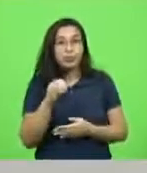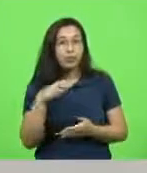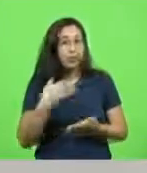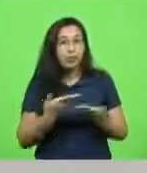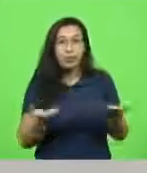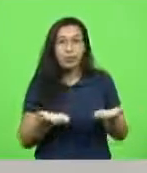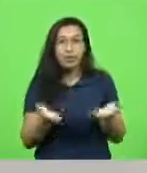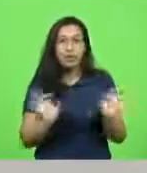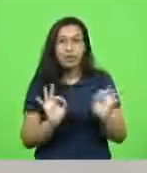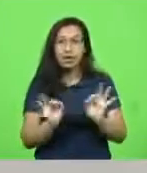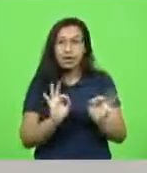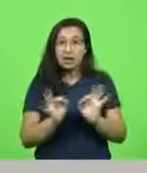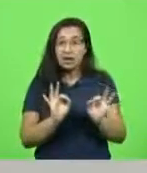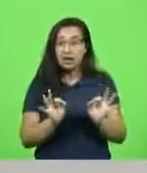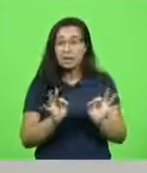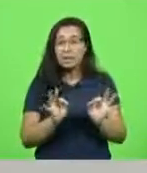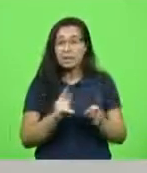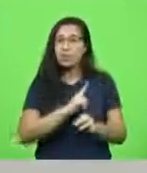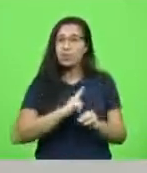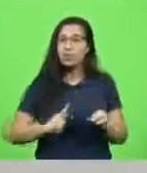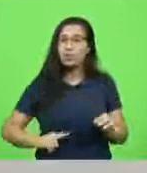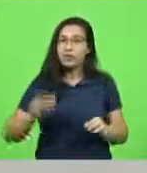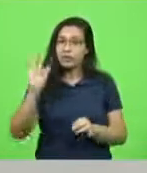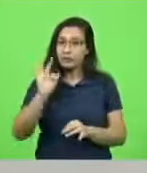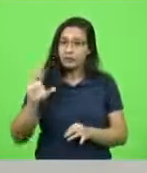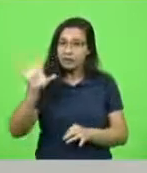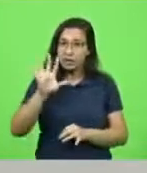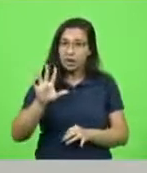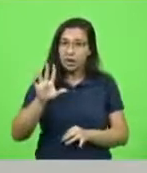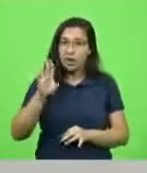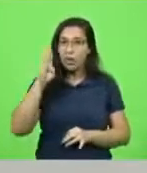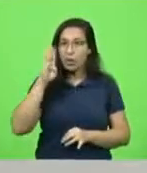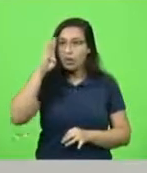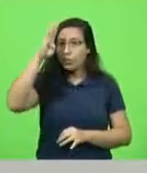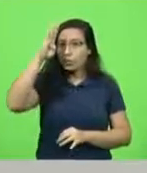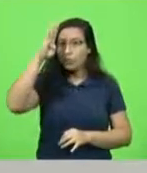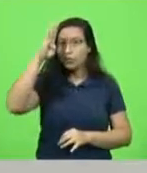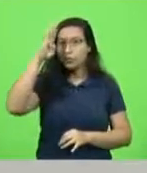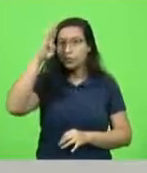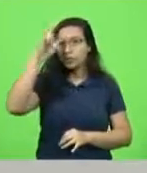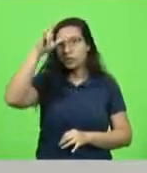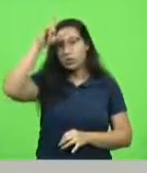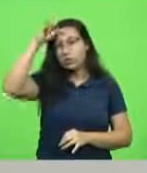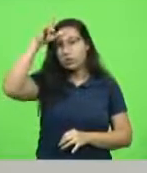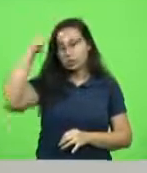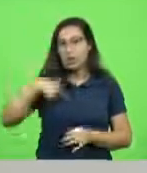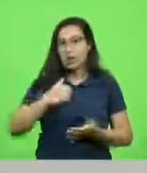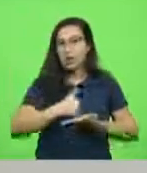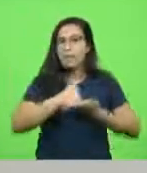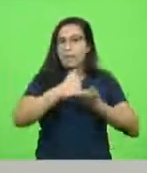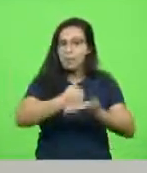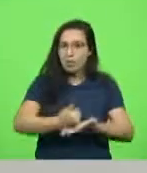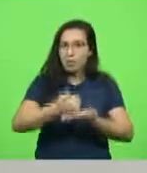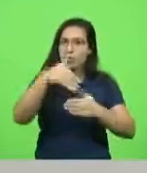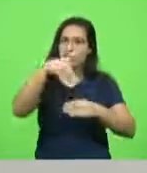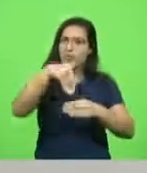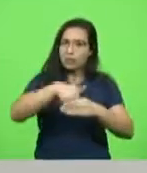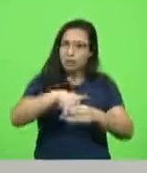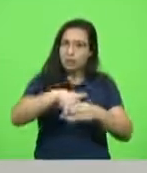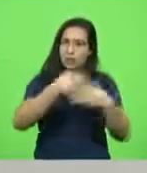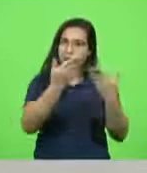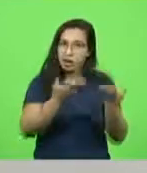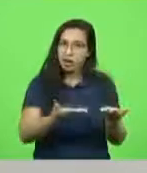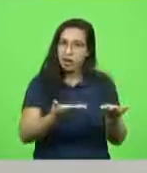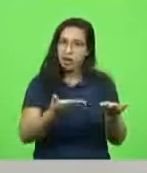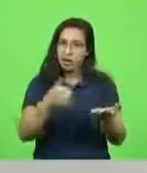e o governo federal governo bolsonaro sardinha Lima que o apoio que eu voltei tá